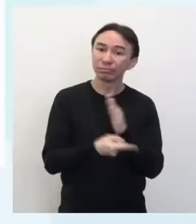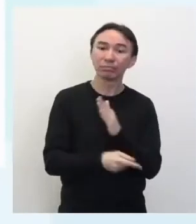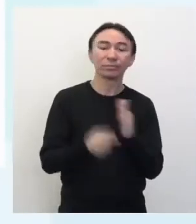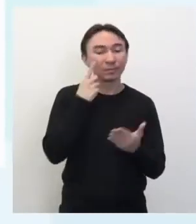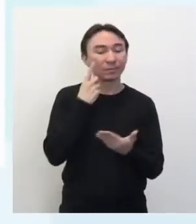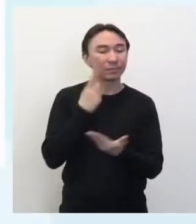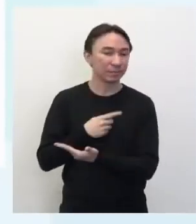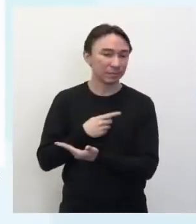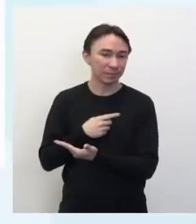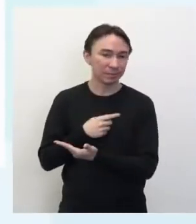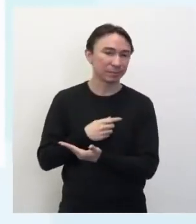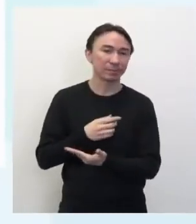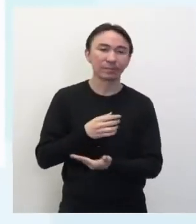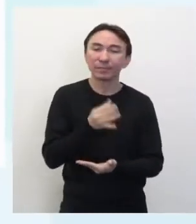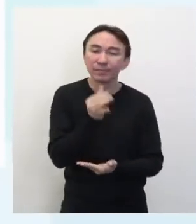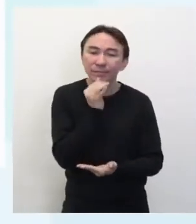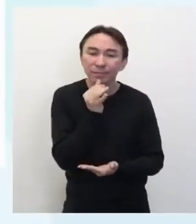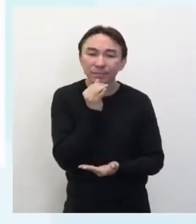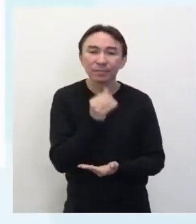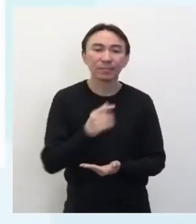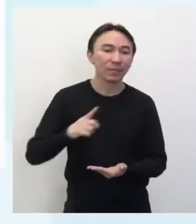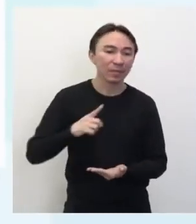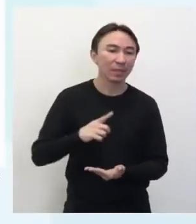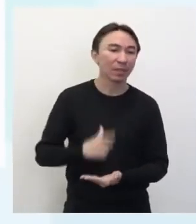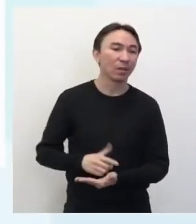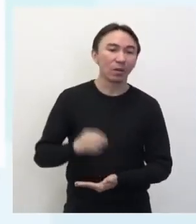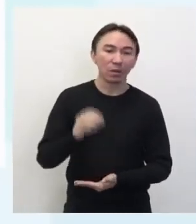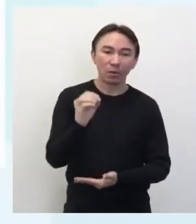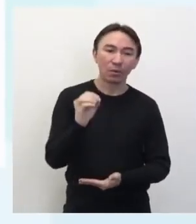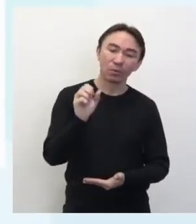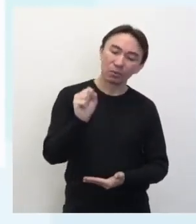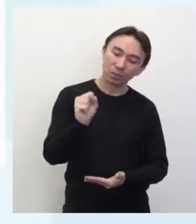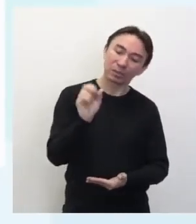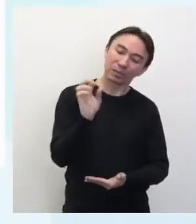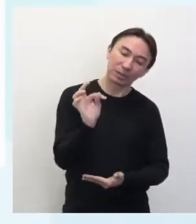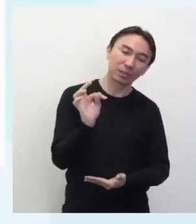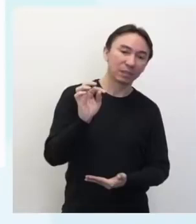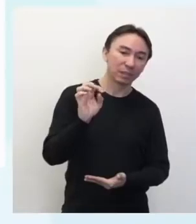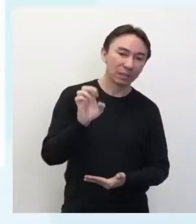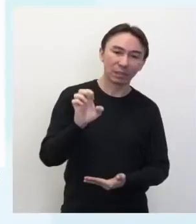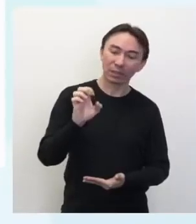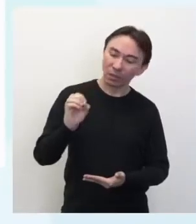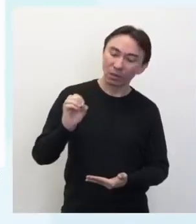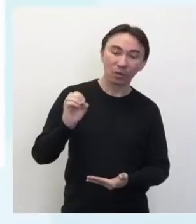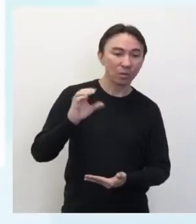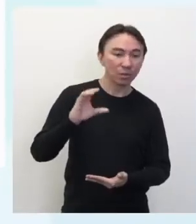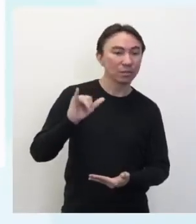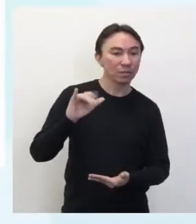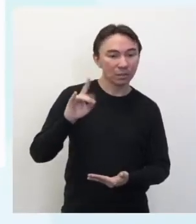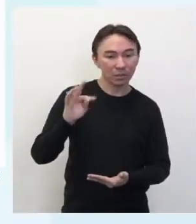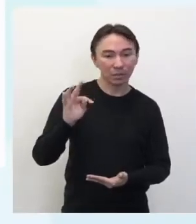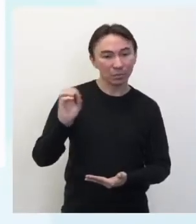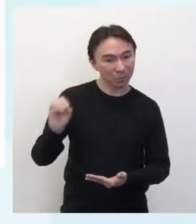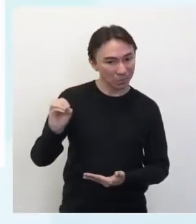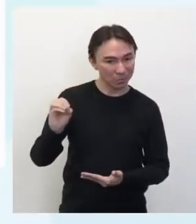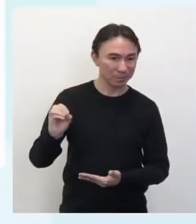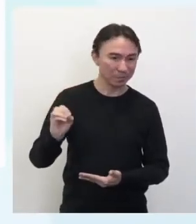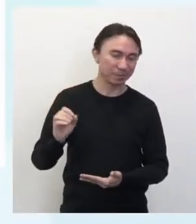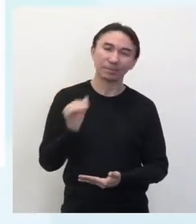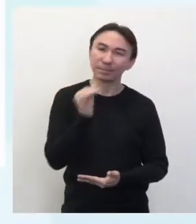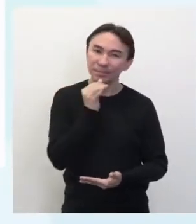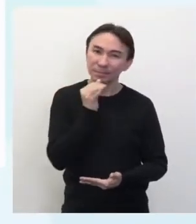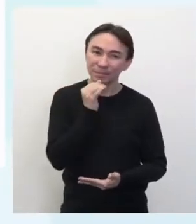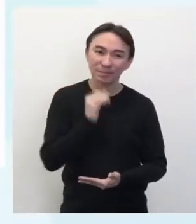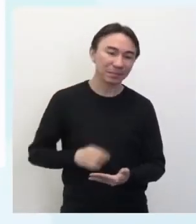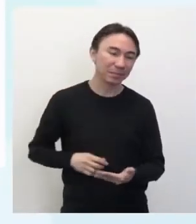eu posso falar, por exemplo, do osteócito, né? Osteócito, se eu traduzir de uma forma livre assim, cito